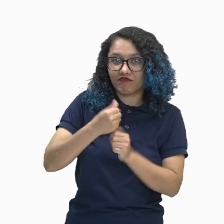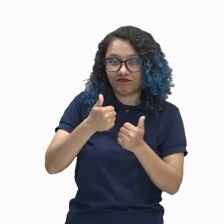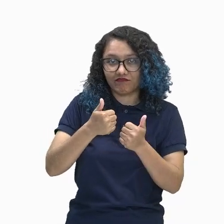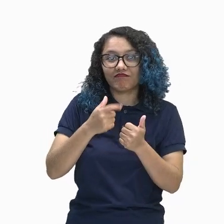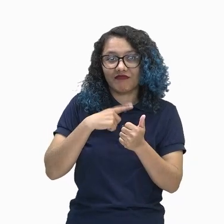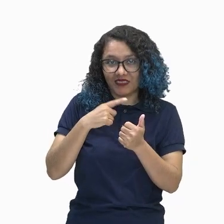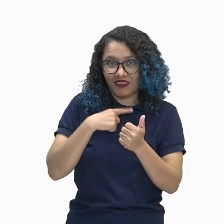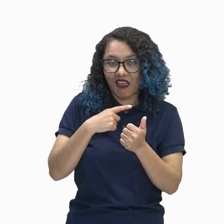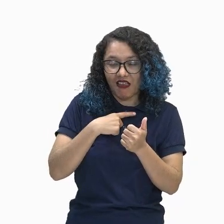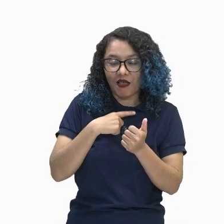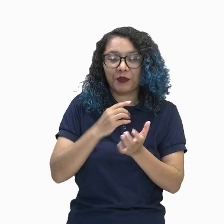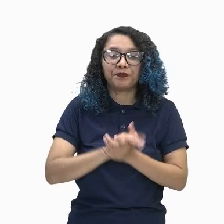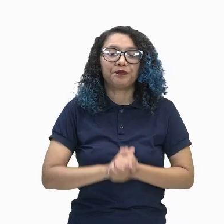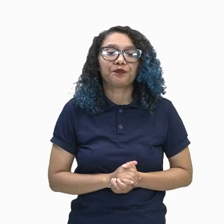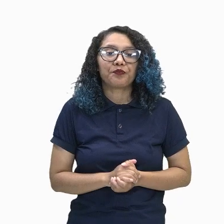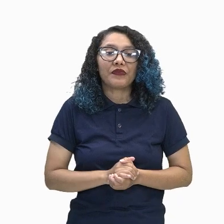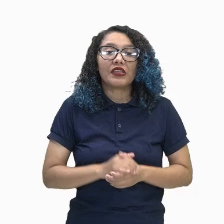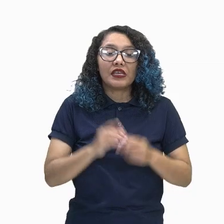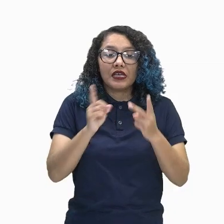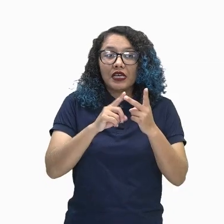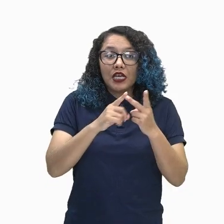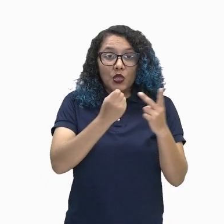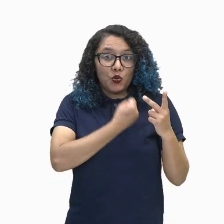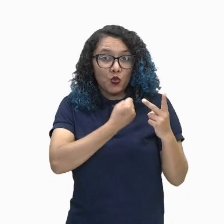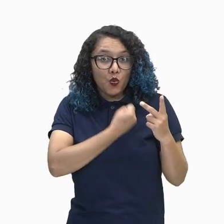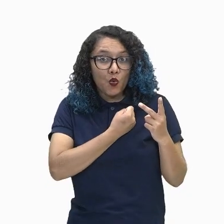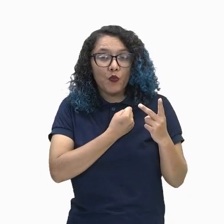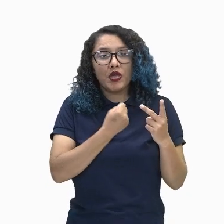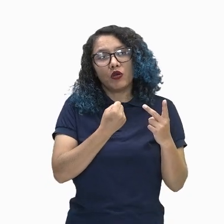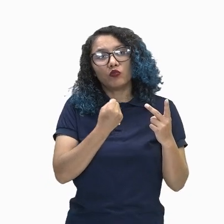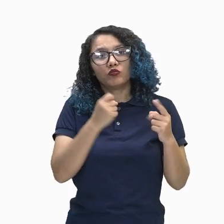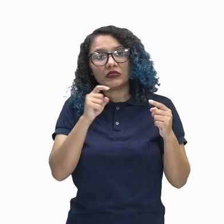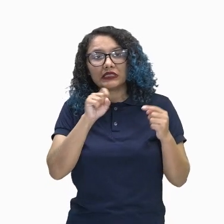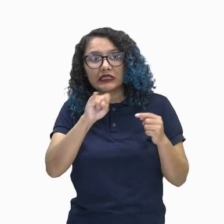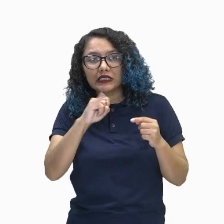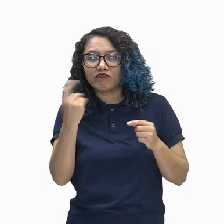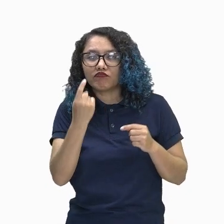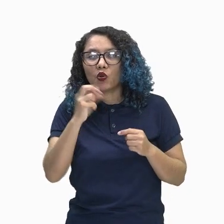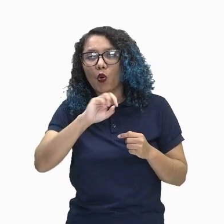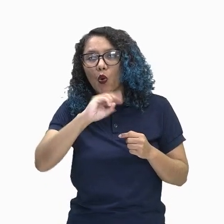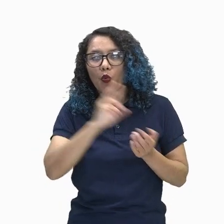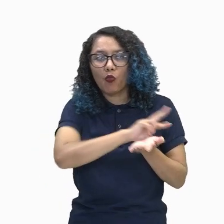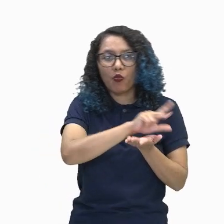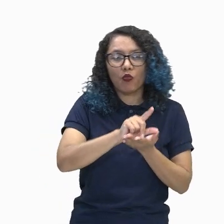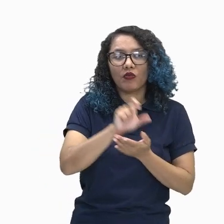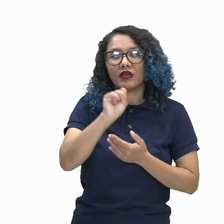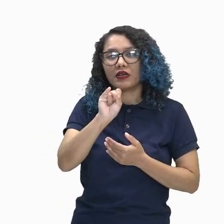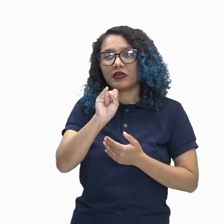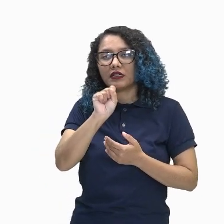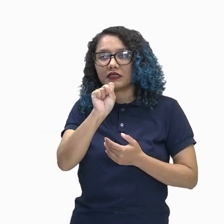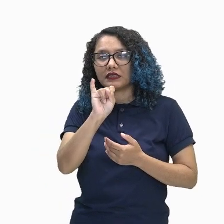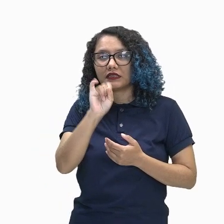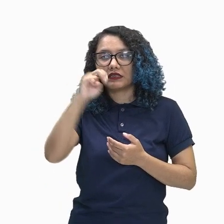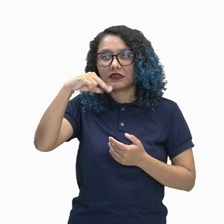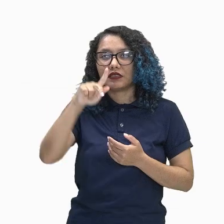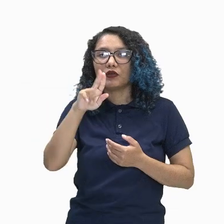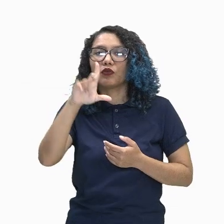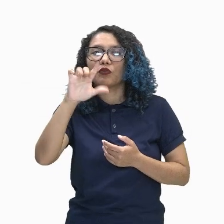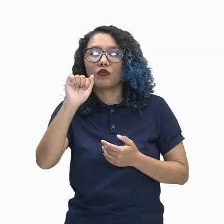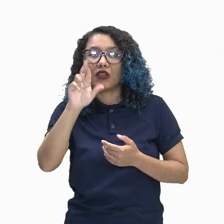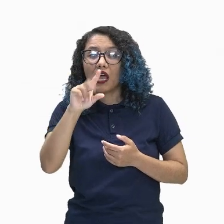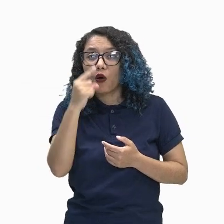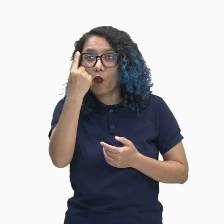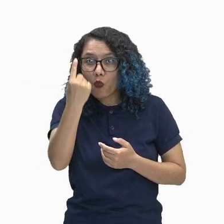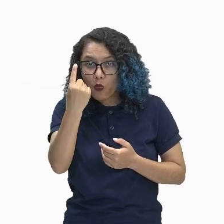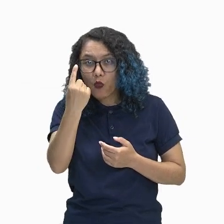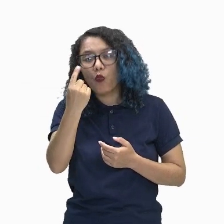ou feminino. E número singular ou plural. Lembrando, singular, quando você possui um elemento.